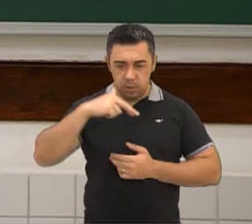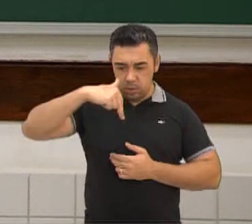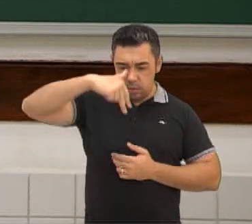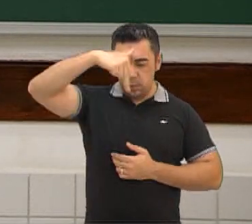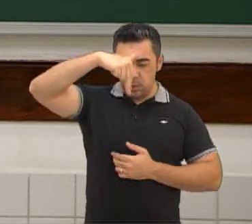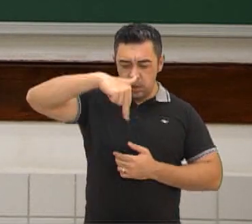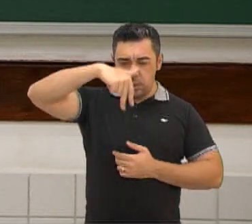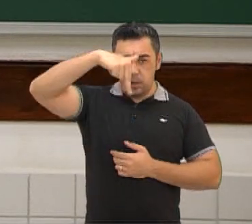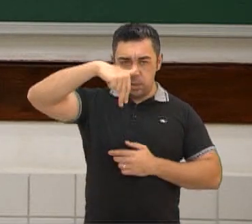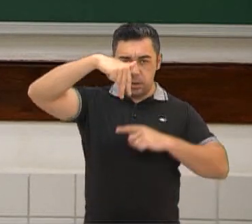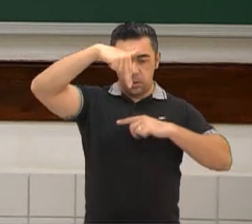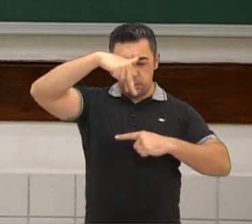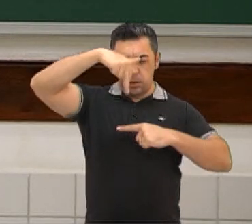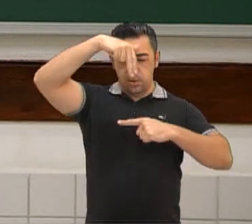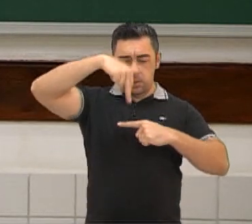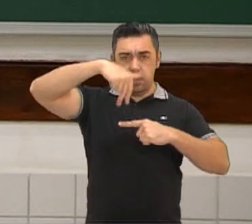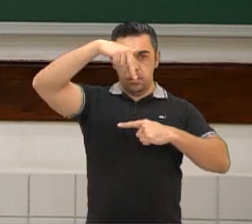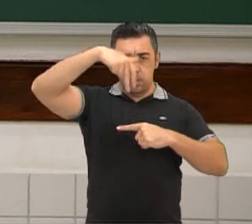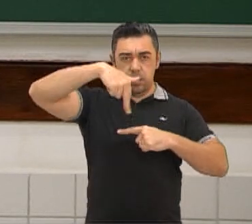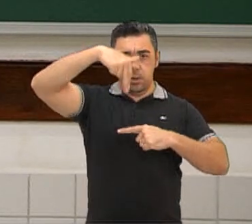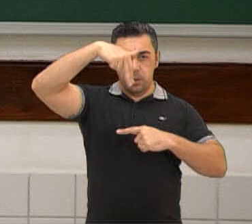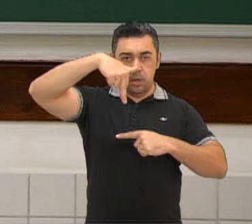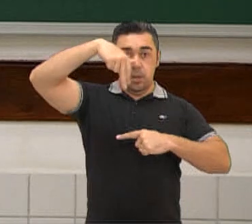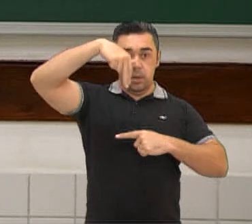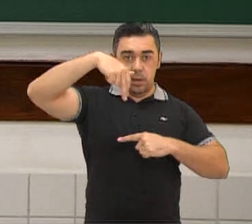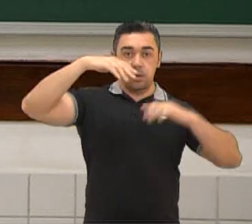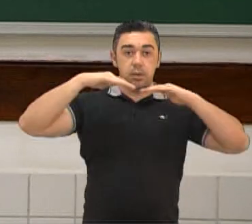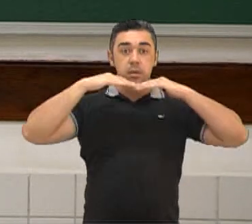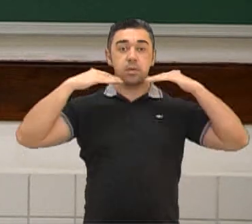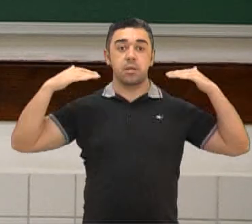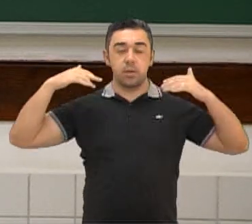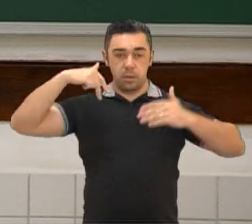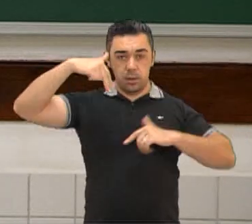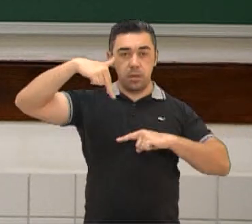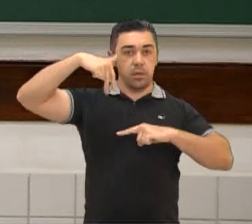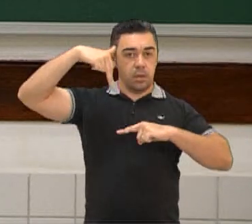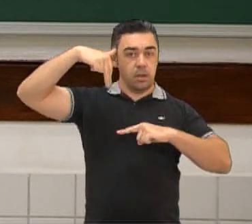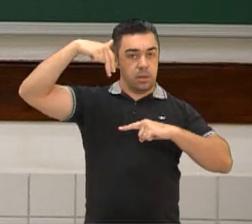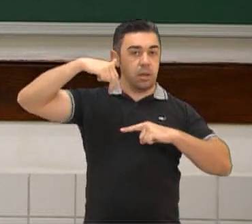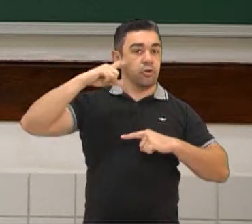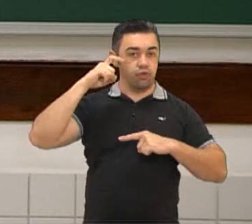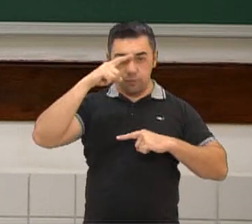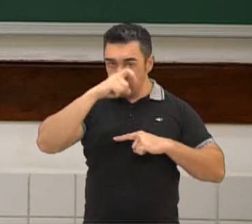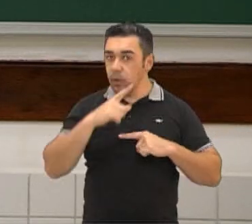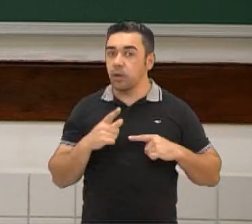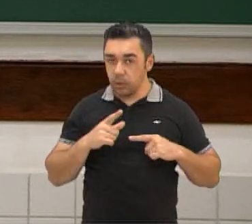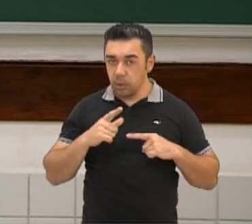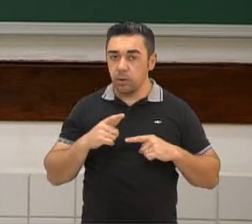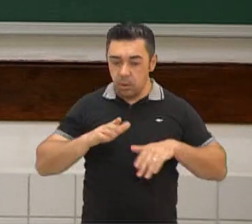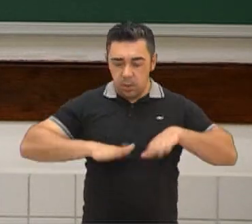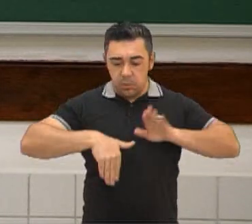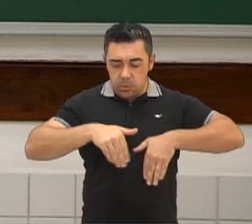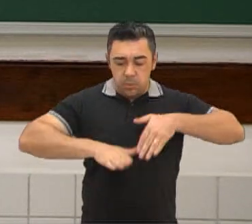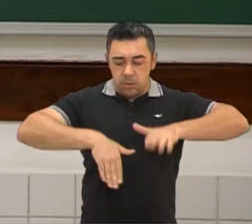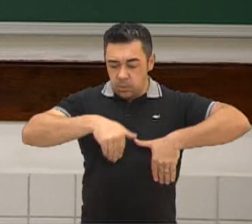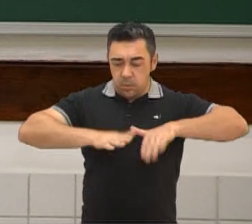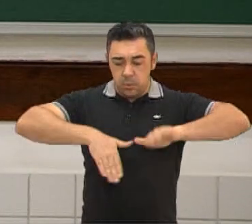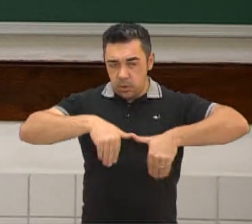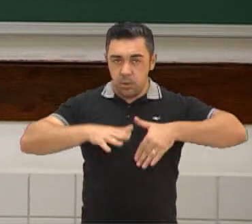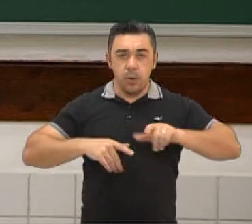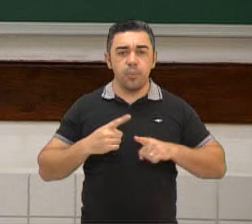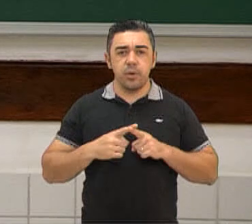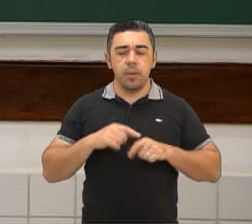piscina? É uma atividade, é um exercício bem difícil até, tá? Porque se você